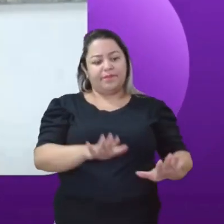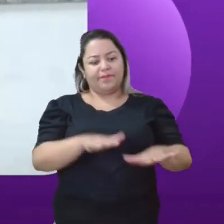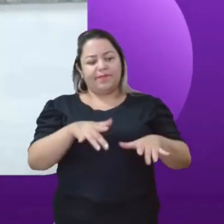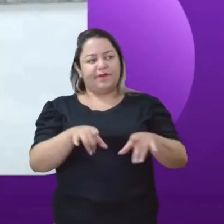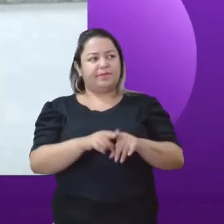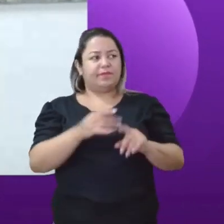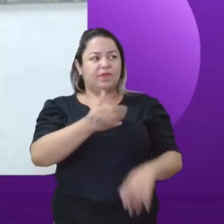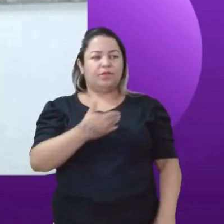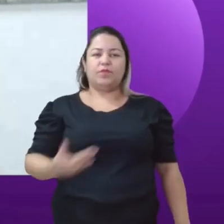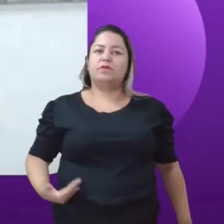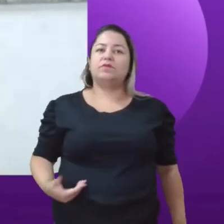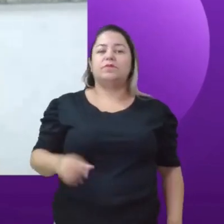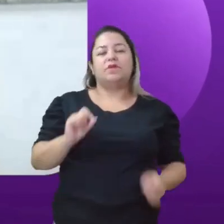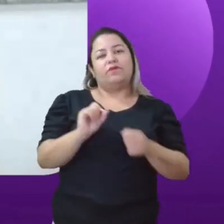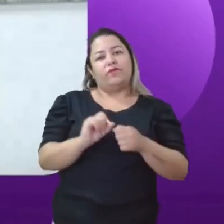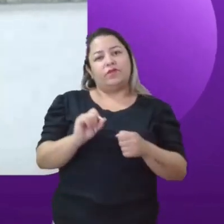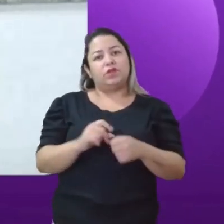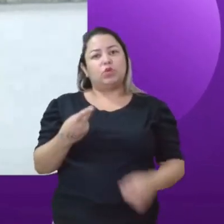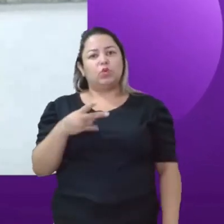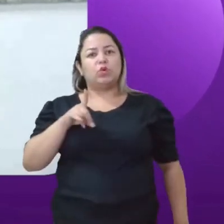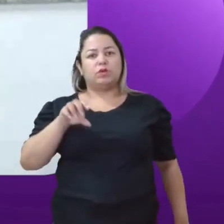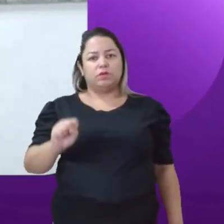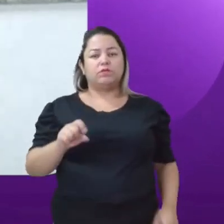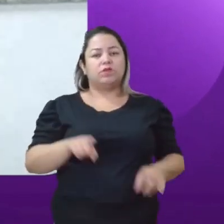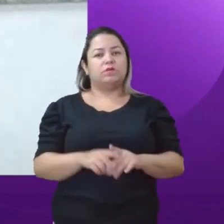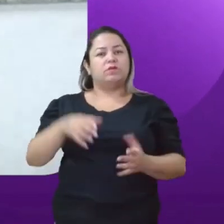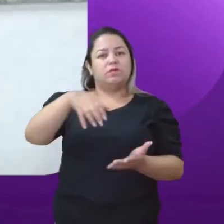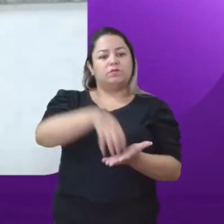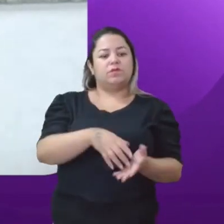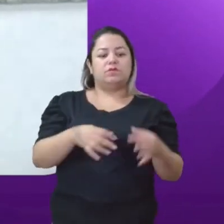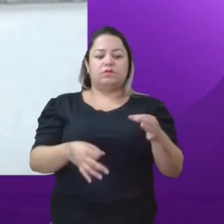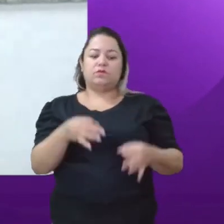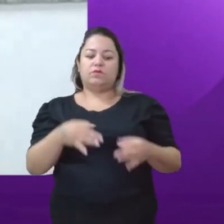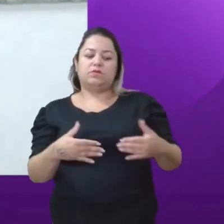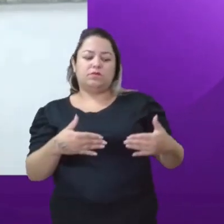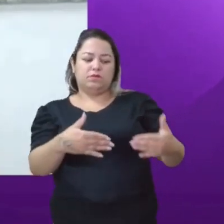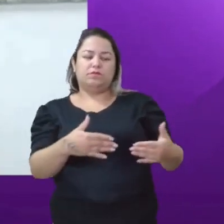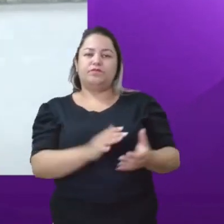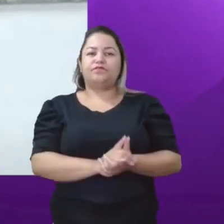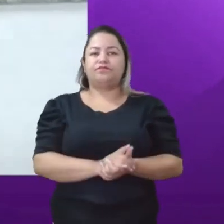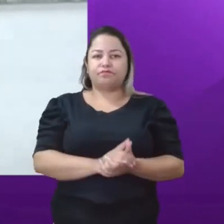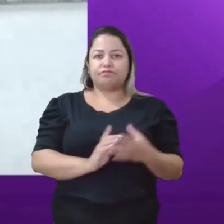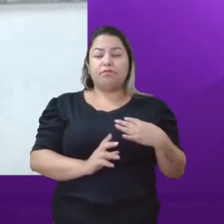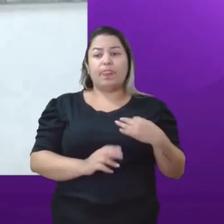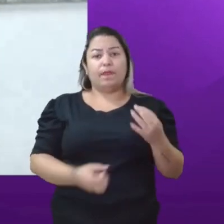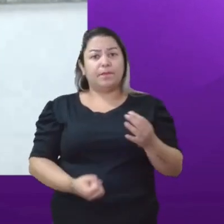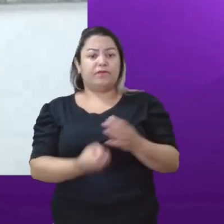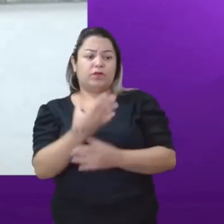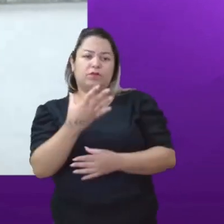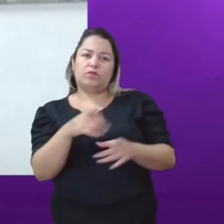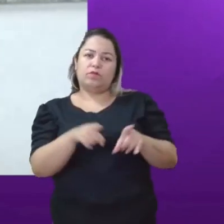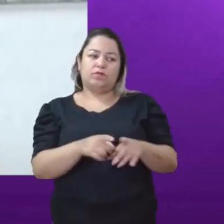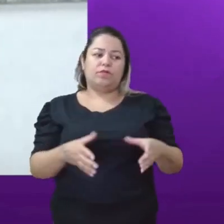pública realizada em 2 dias na sede do Ministério da Justiça, e nesse mesmo período foi criado o